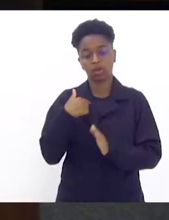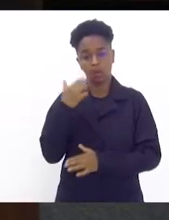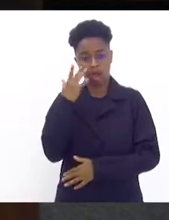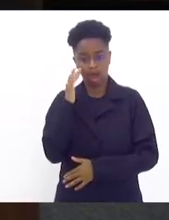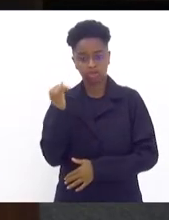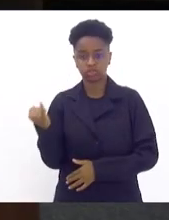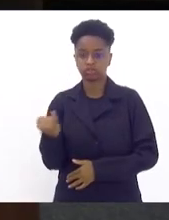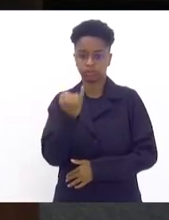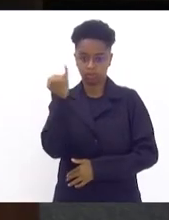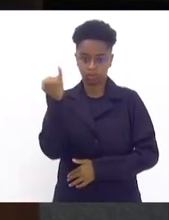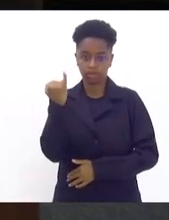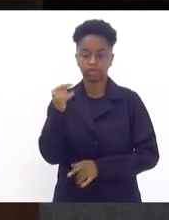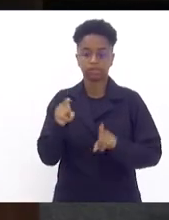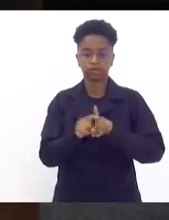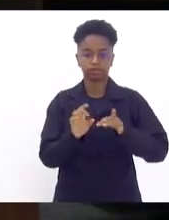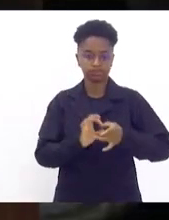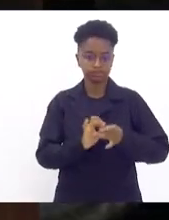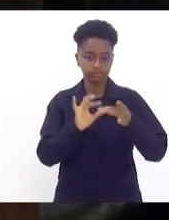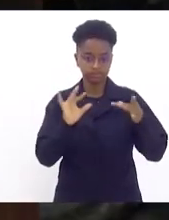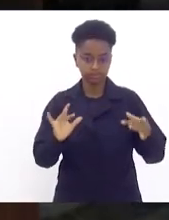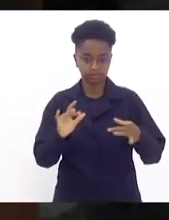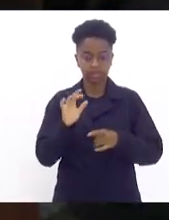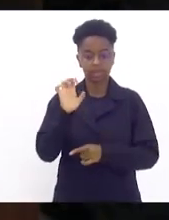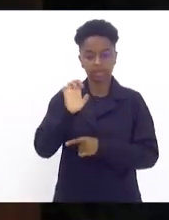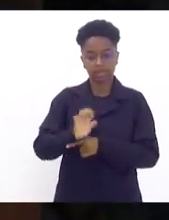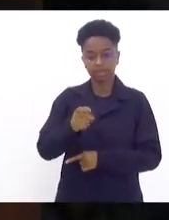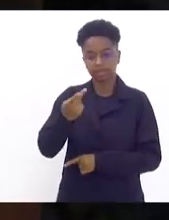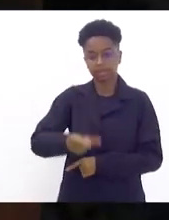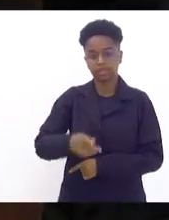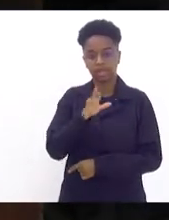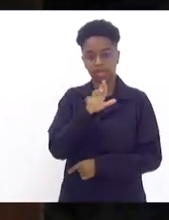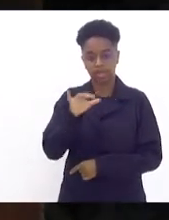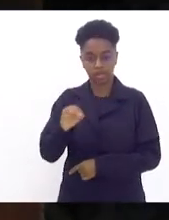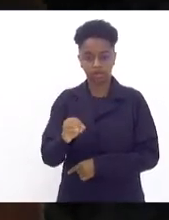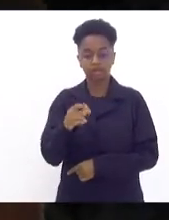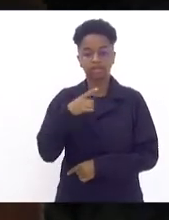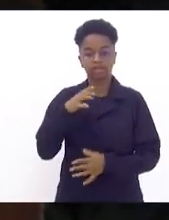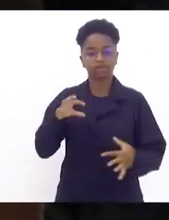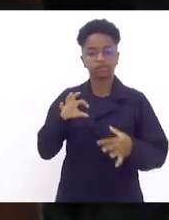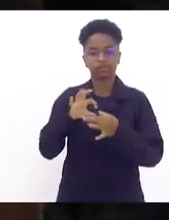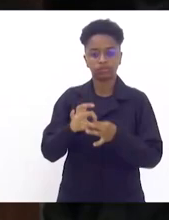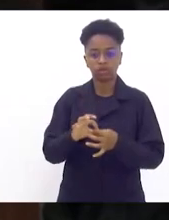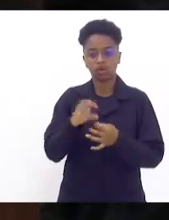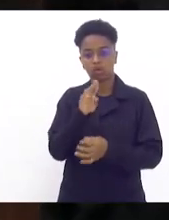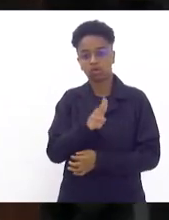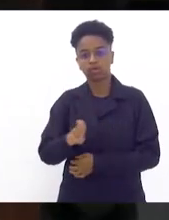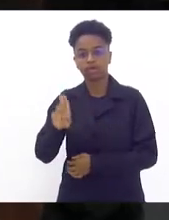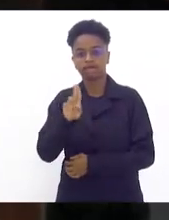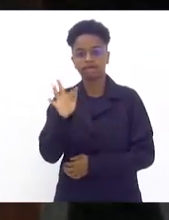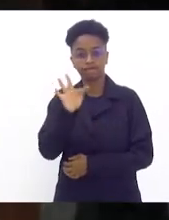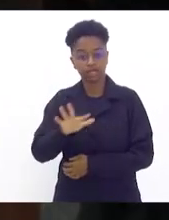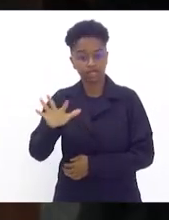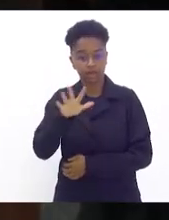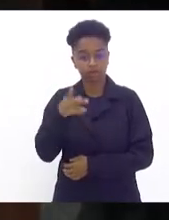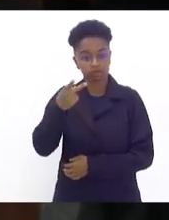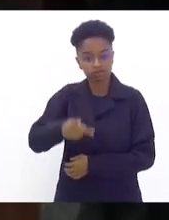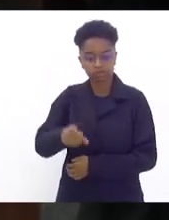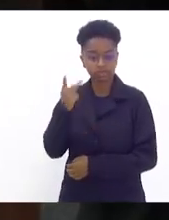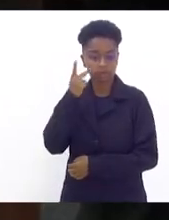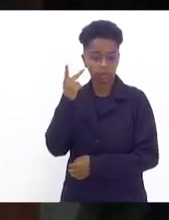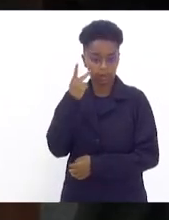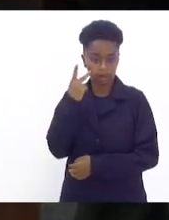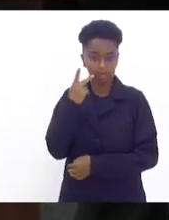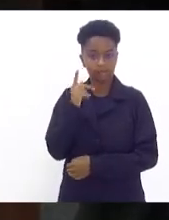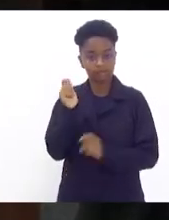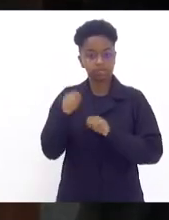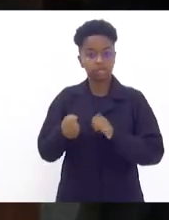muita importância, que autoriza exatamente o Estado do Rio de Janeiro a firmar convênio com a Universidade Federal de São Paulo para a realização